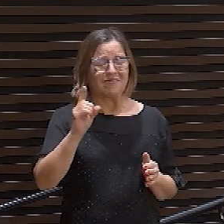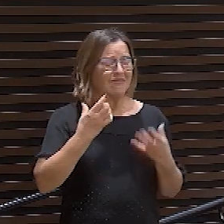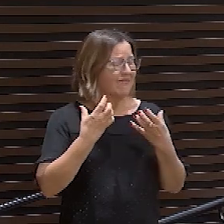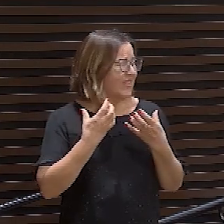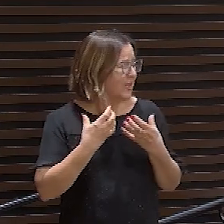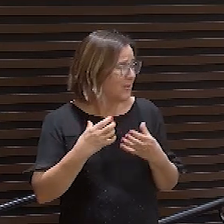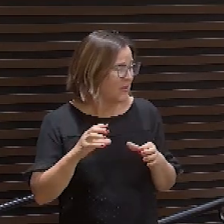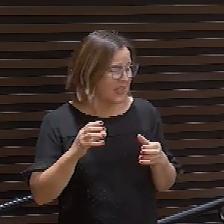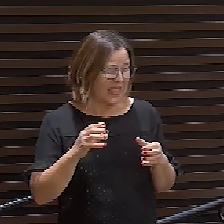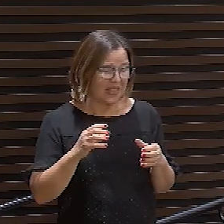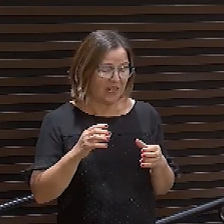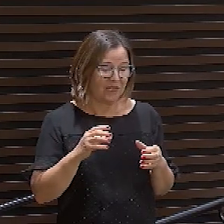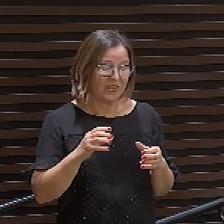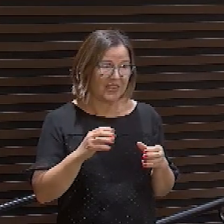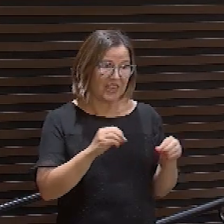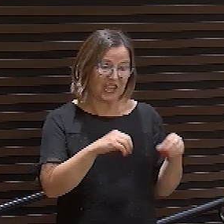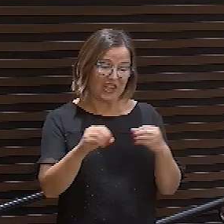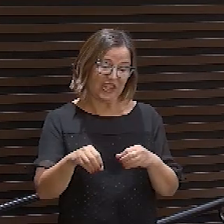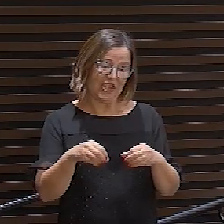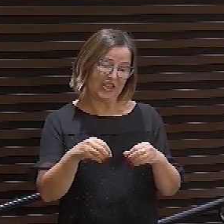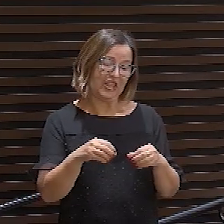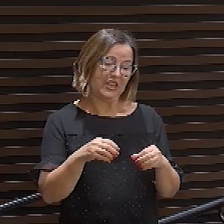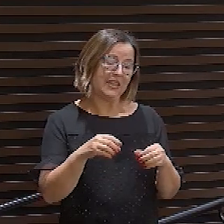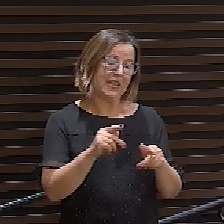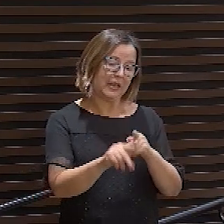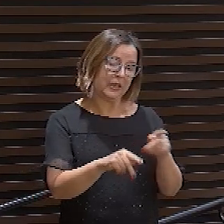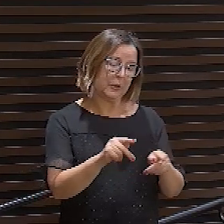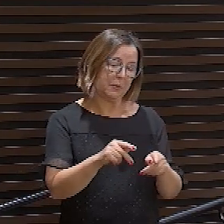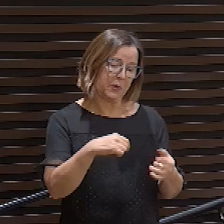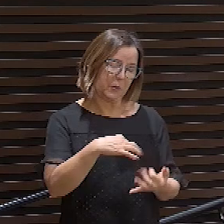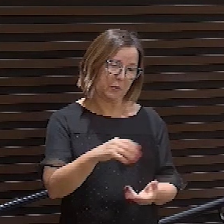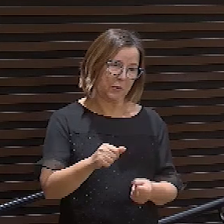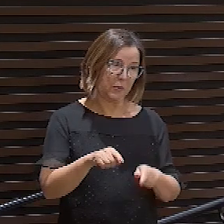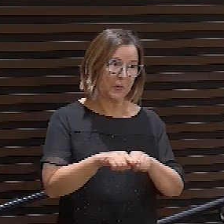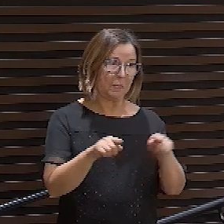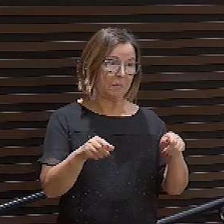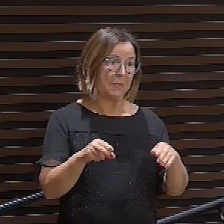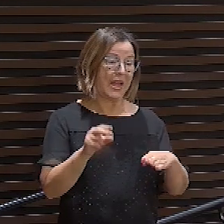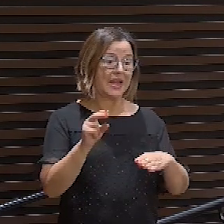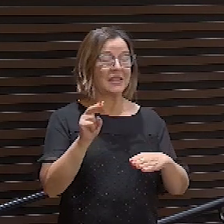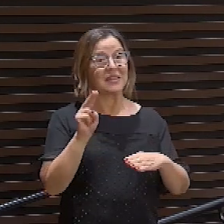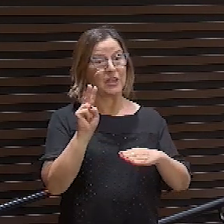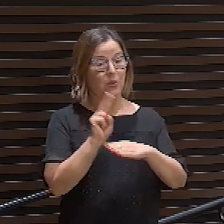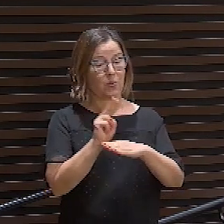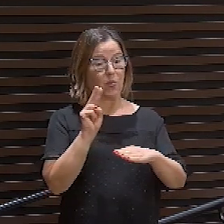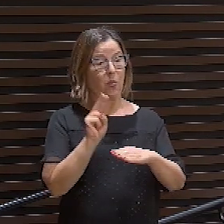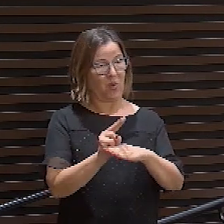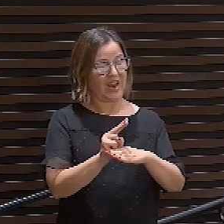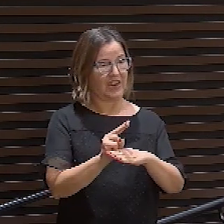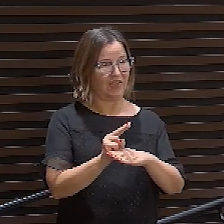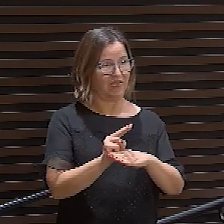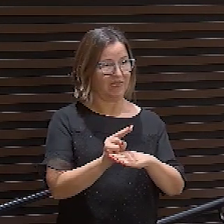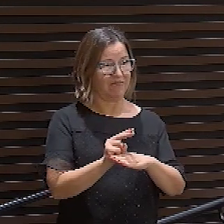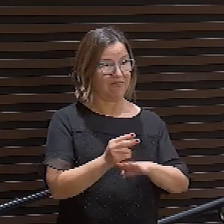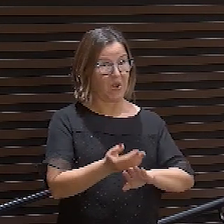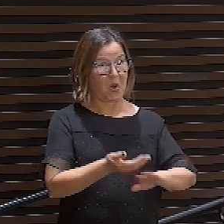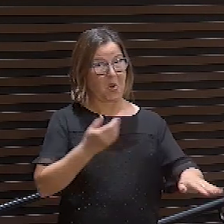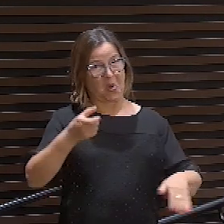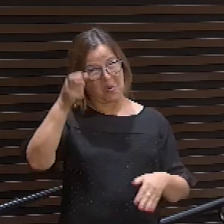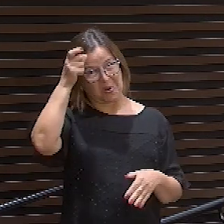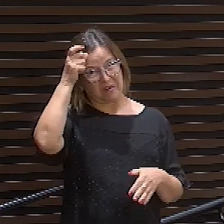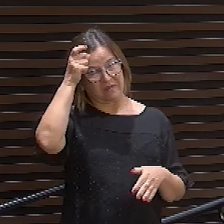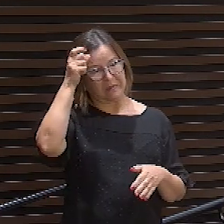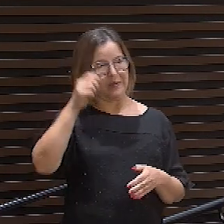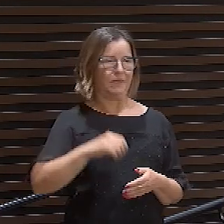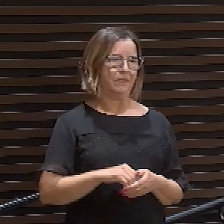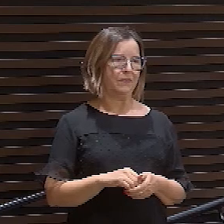do maligno. O mundo jaz no maligno, mas nós não podemos